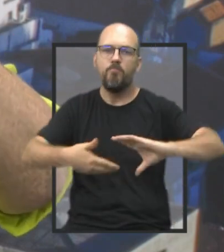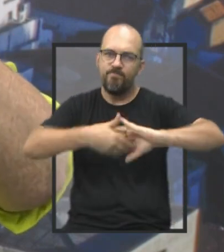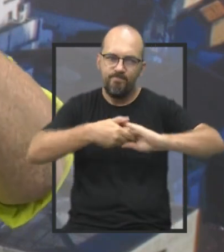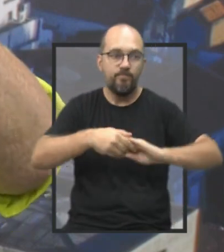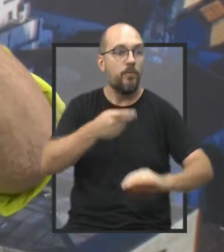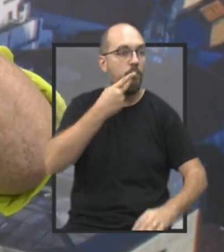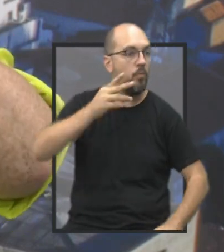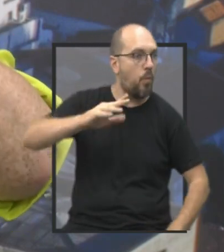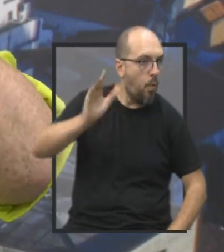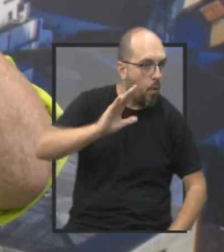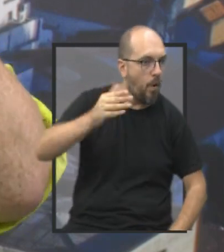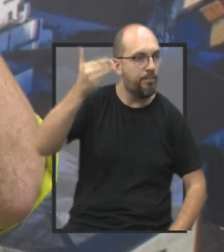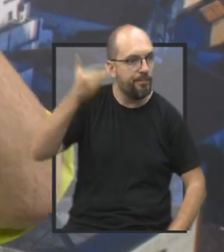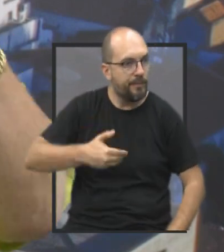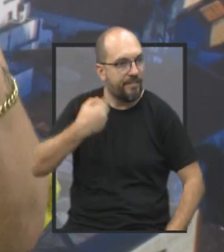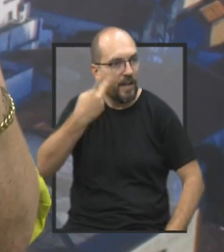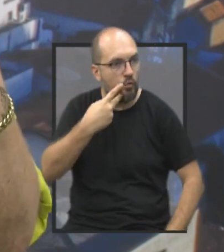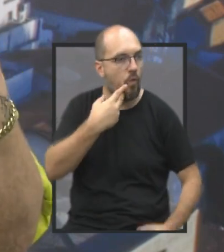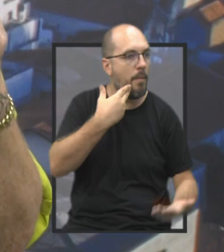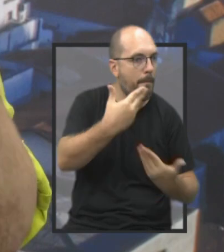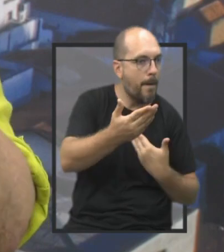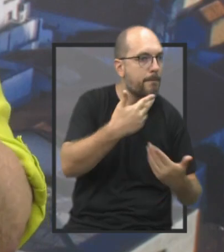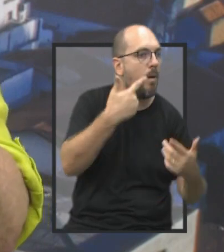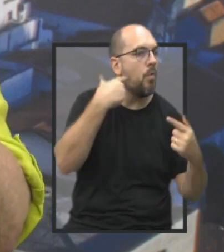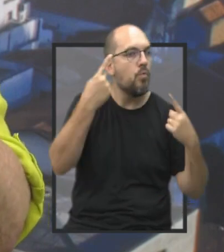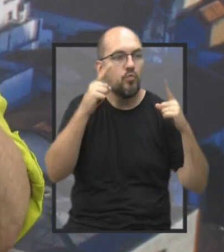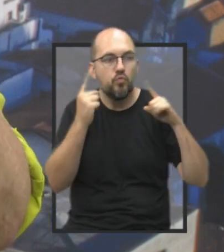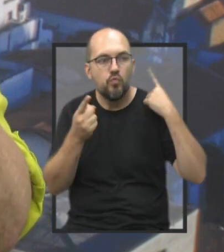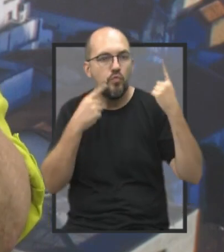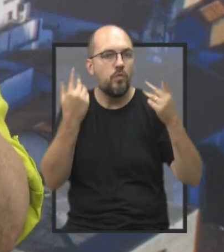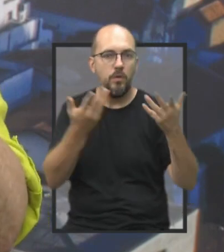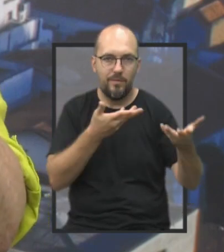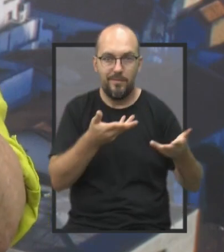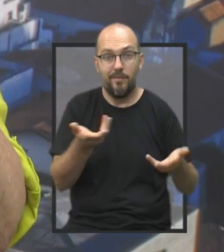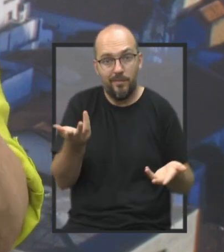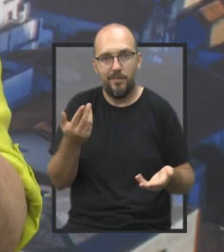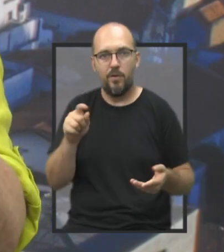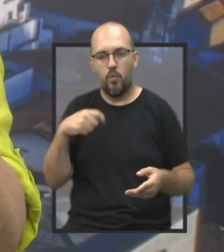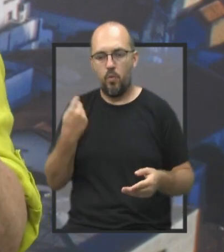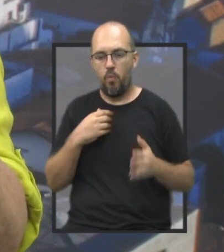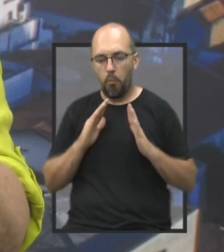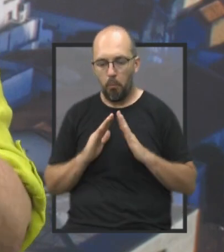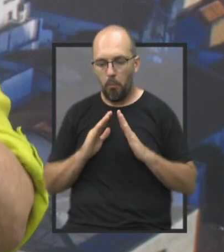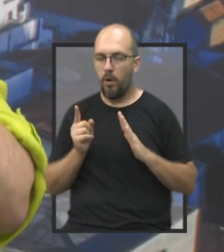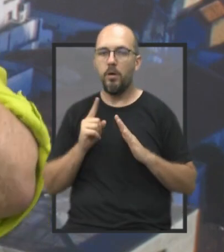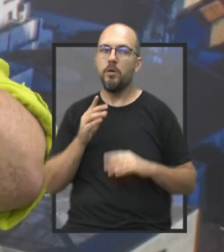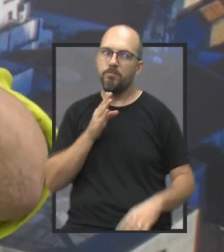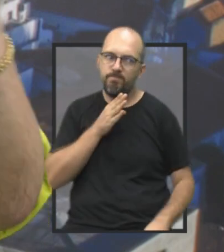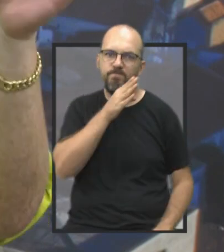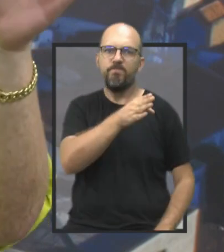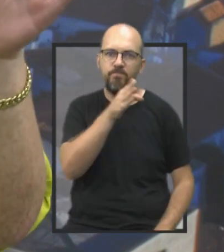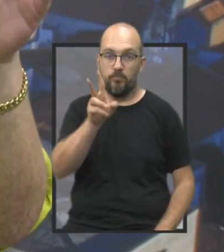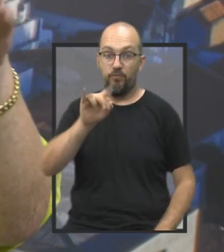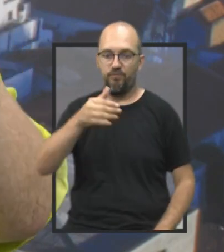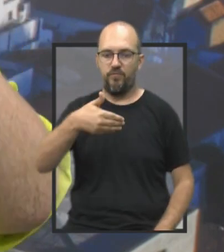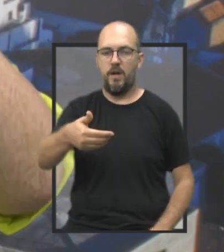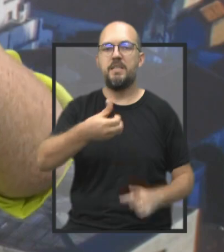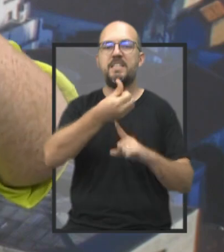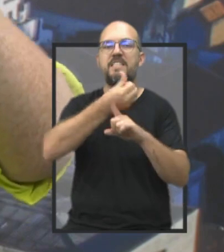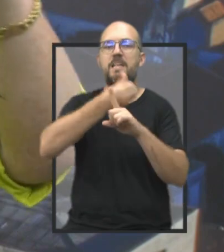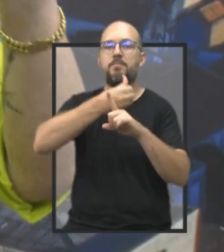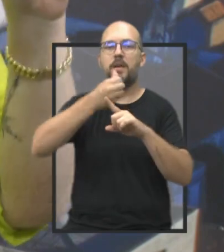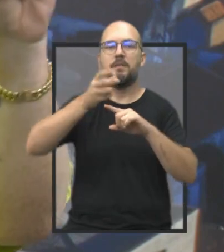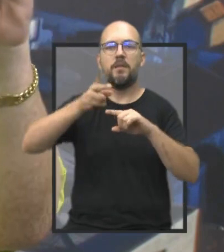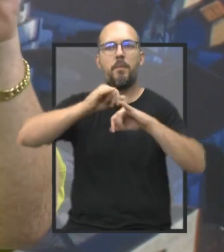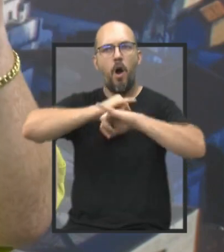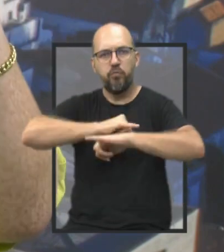falando um oi. As pessoas precisam acessar os vereadores. E o Gabinete Itinerante é uma proposta, nós vamos divulgar semestralmente